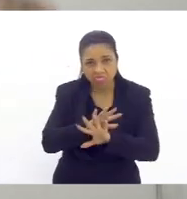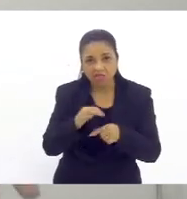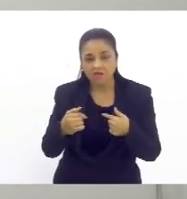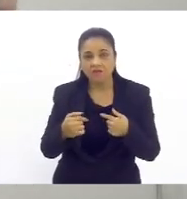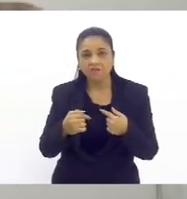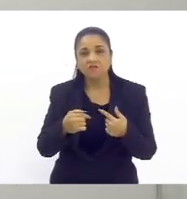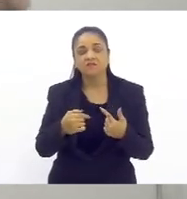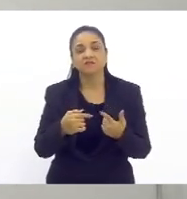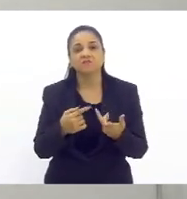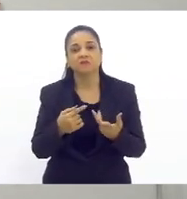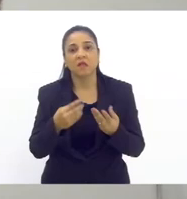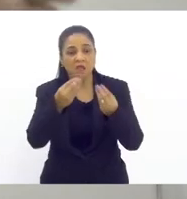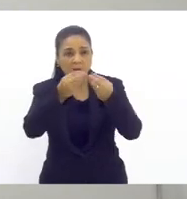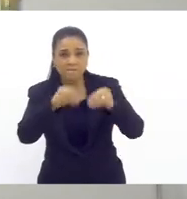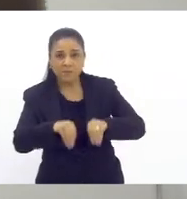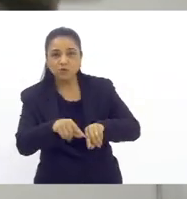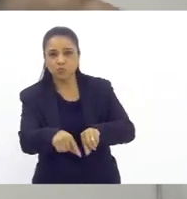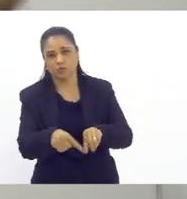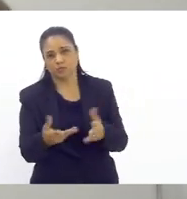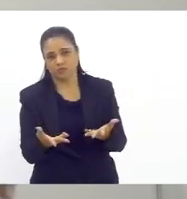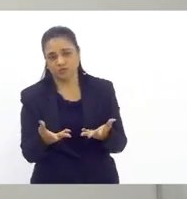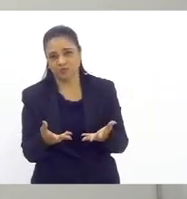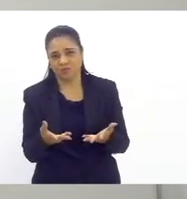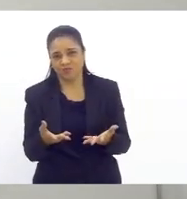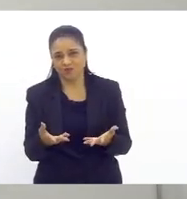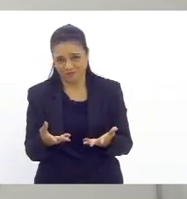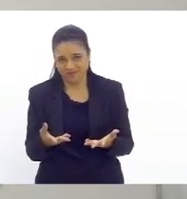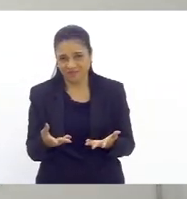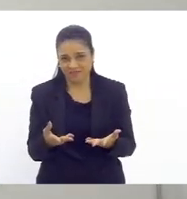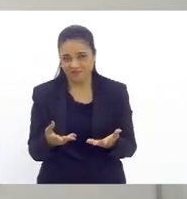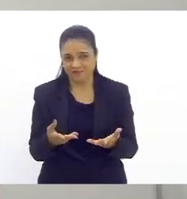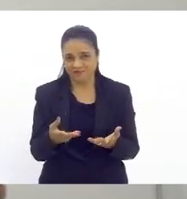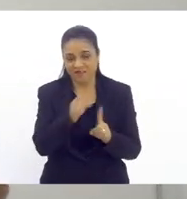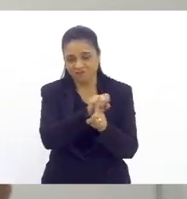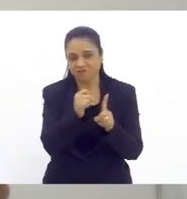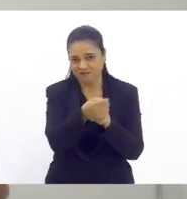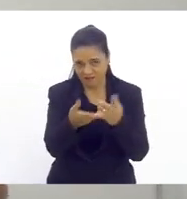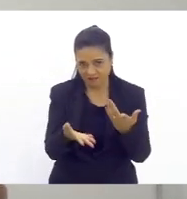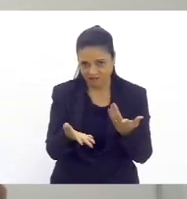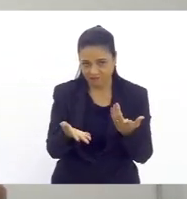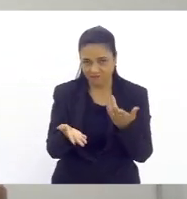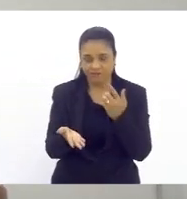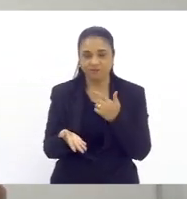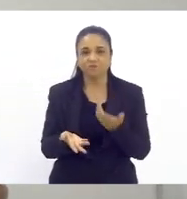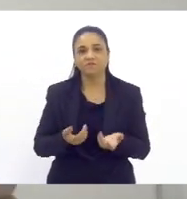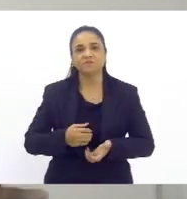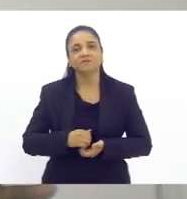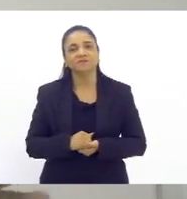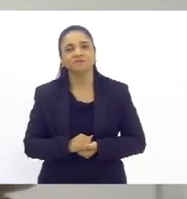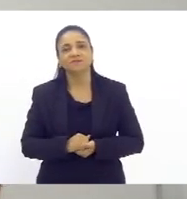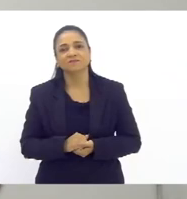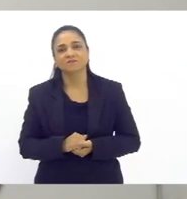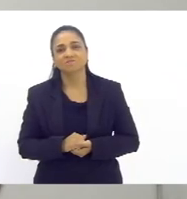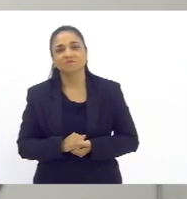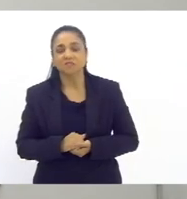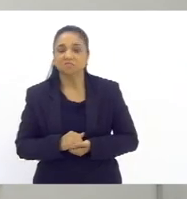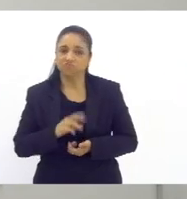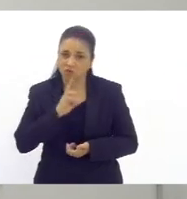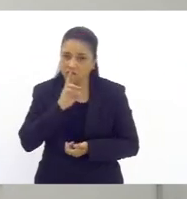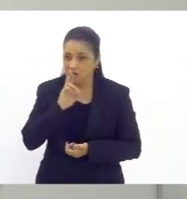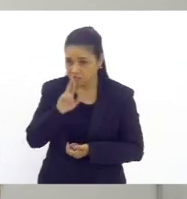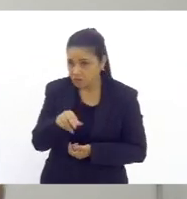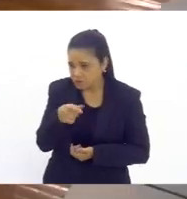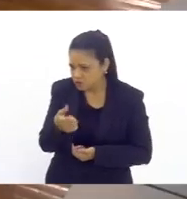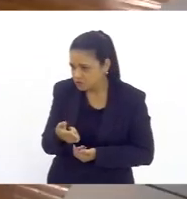e não Às vezes para chegar nesse ponto nesse detalhes entendeu eu não sei se eu respondia a pergunta